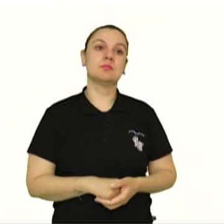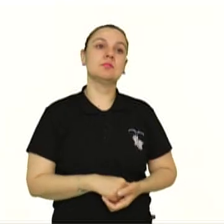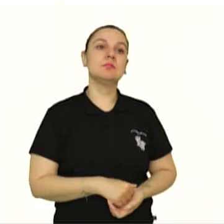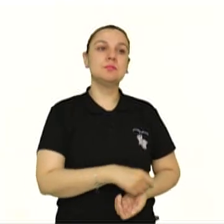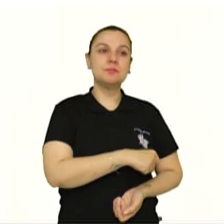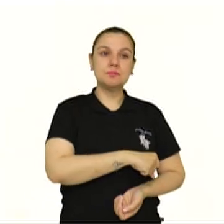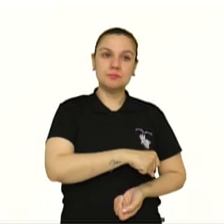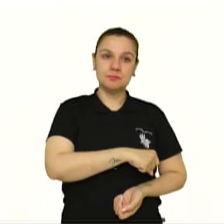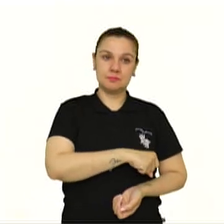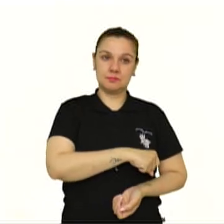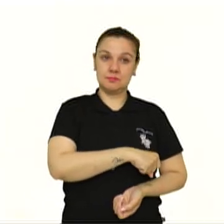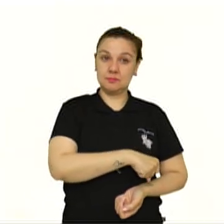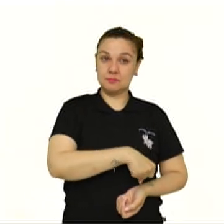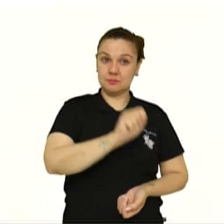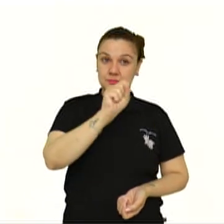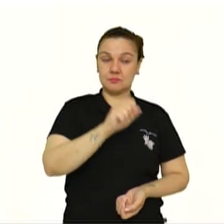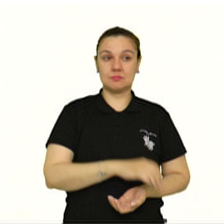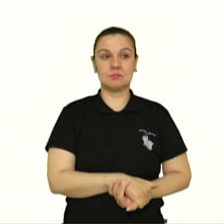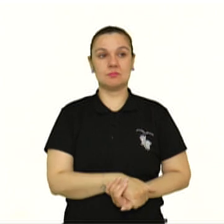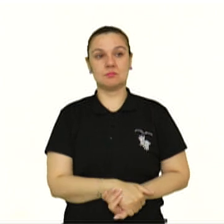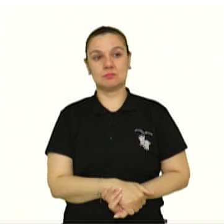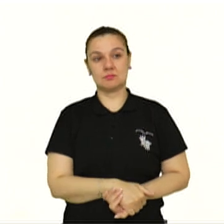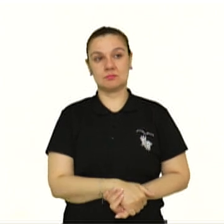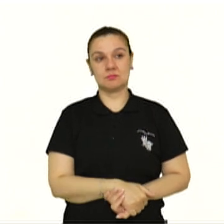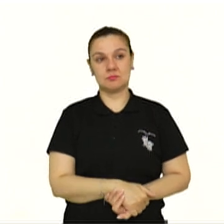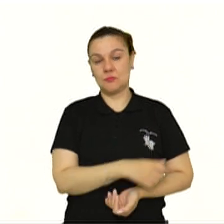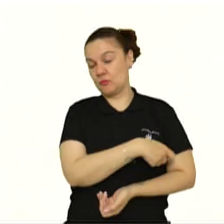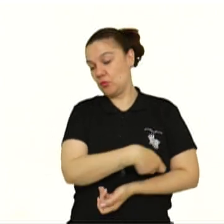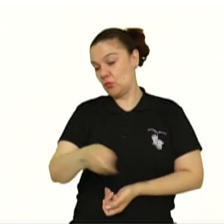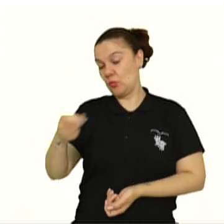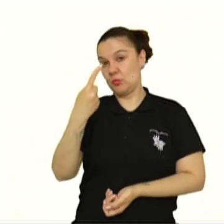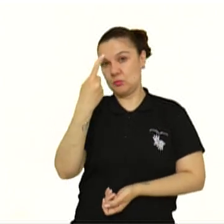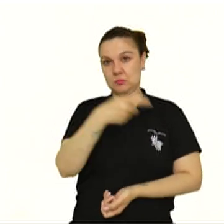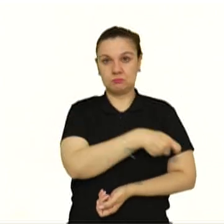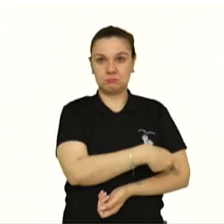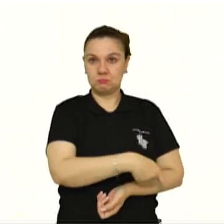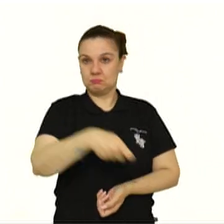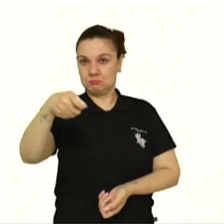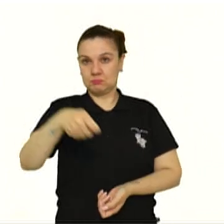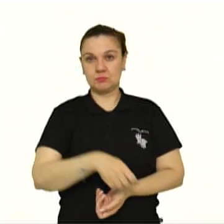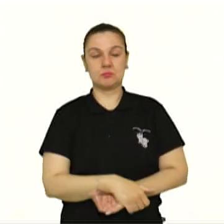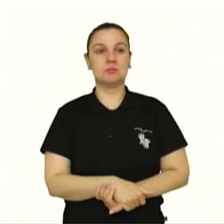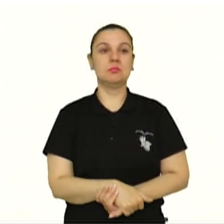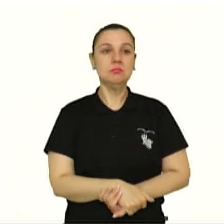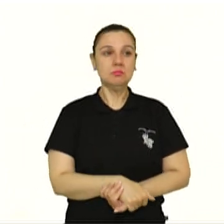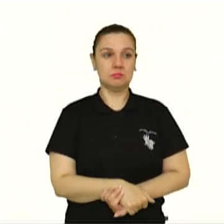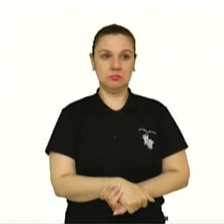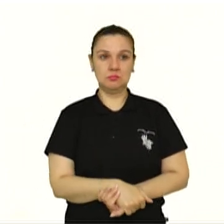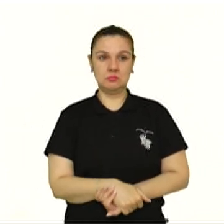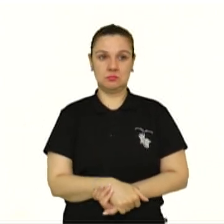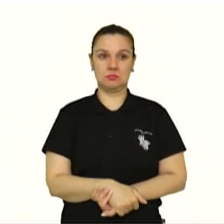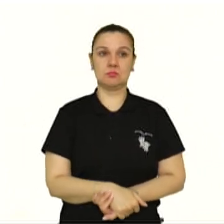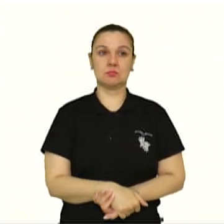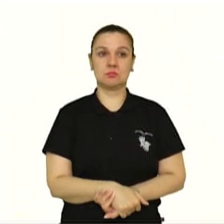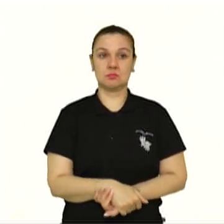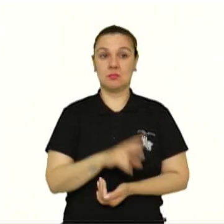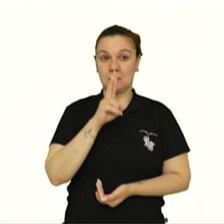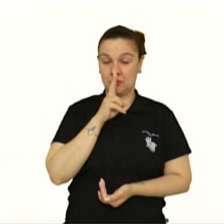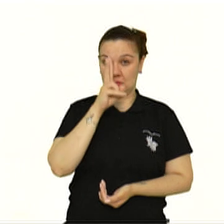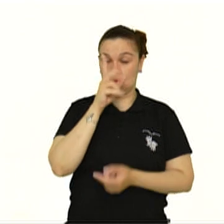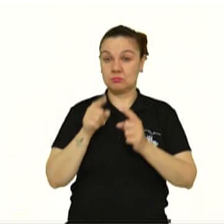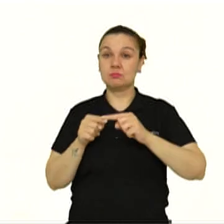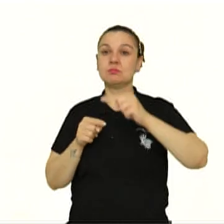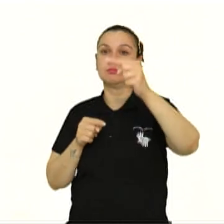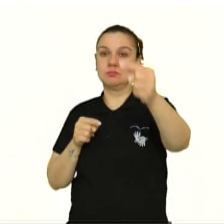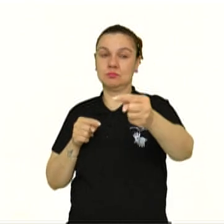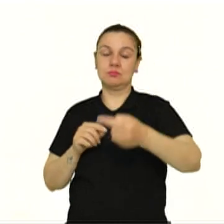é uma mão só, lá na 1, segurei para fazer o backhand. Maior potência e